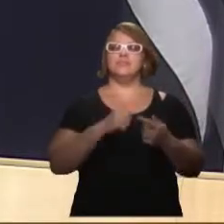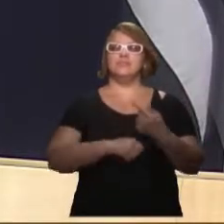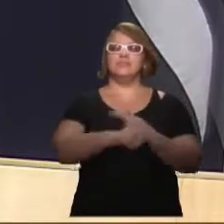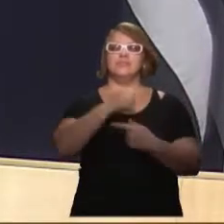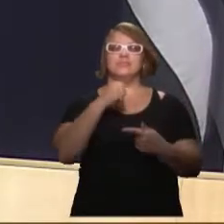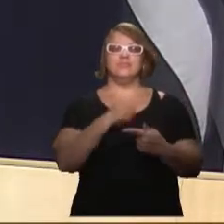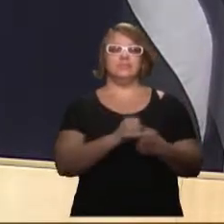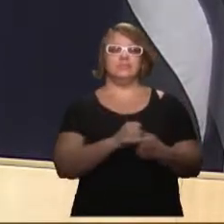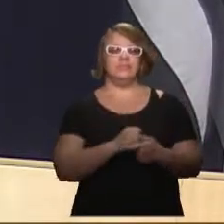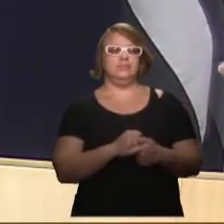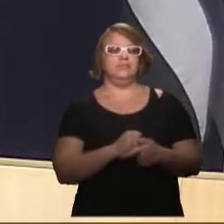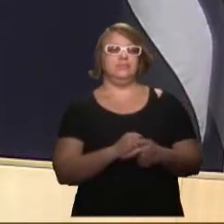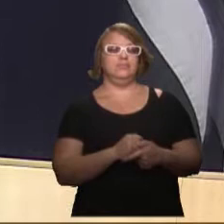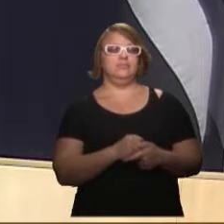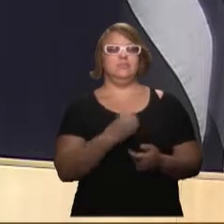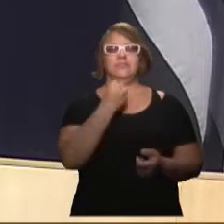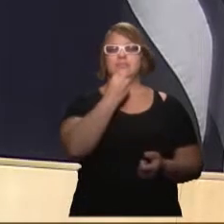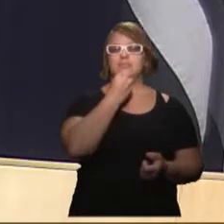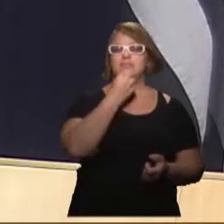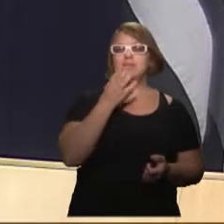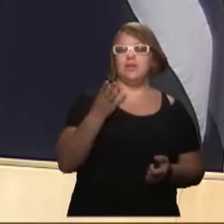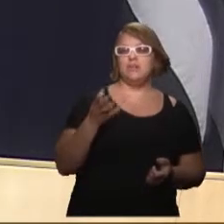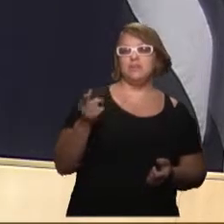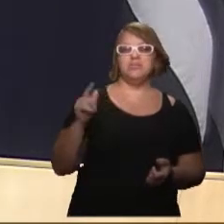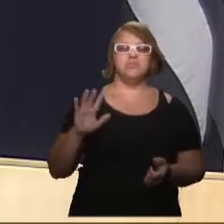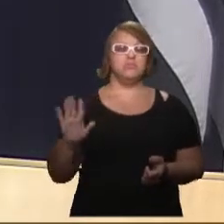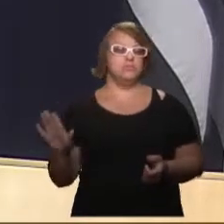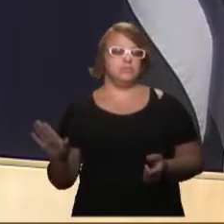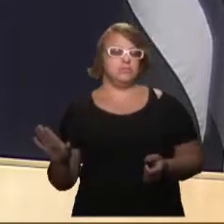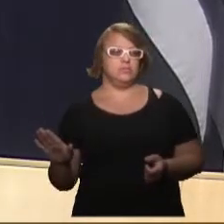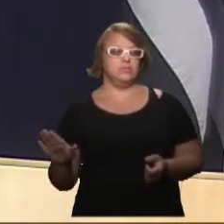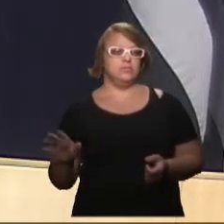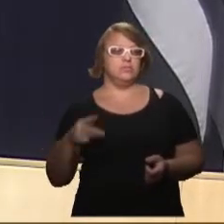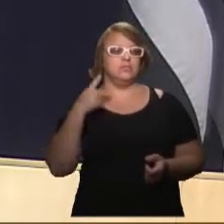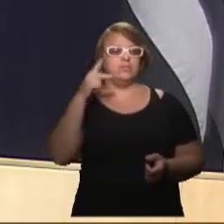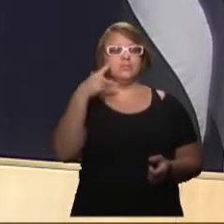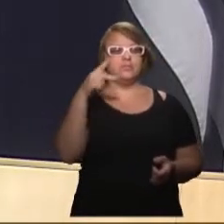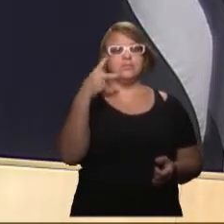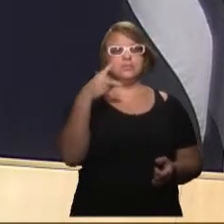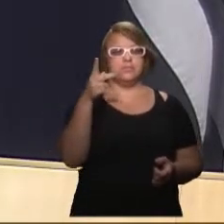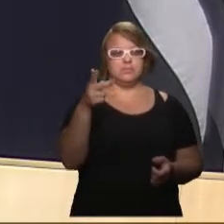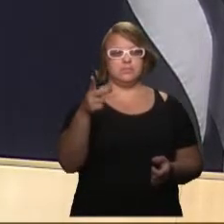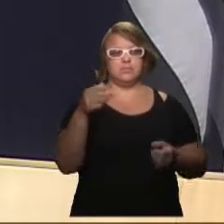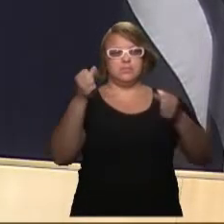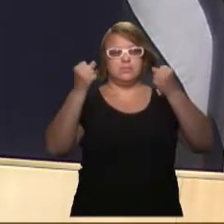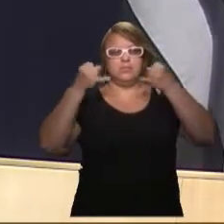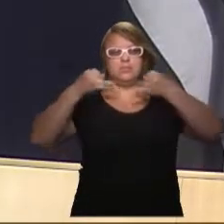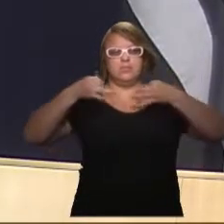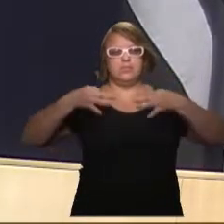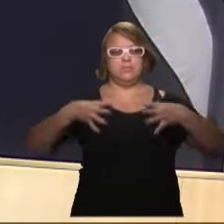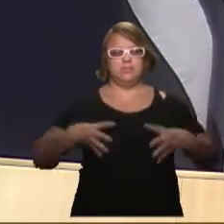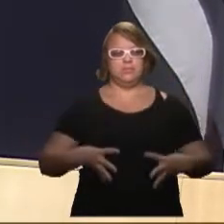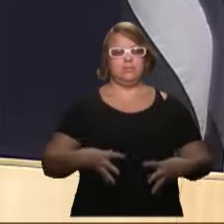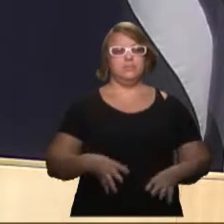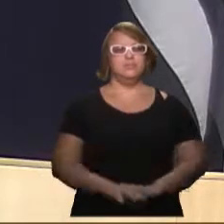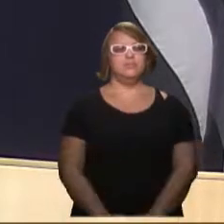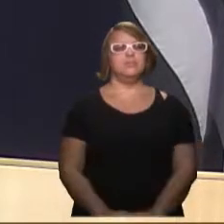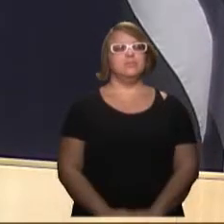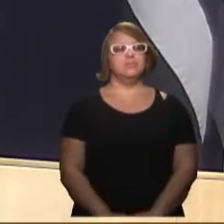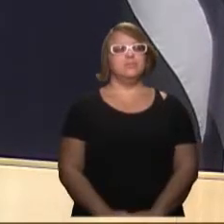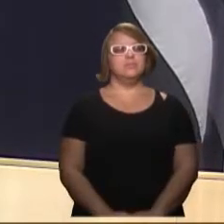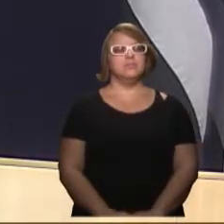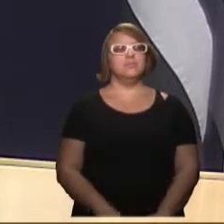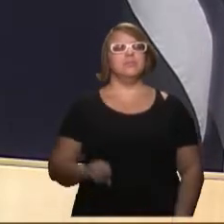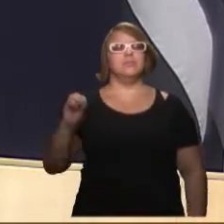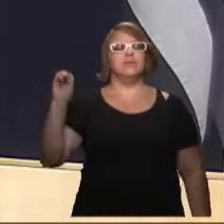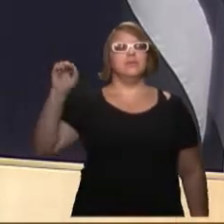para a promoção dos indivíduos. E quando nós falamos sobre isso, vereador, Jofre Neto. A ONU,